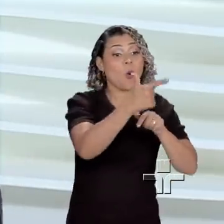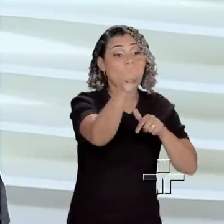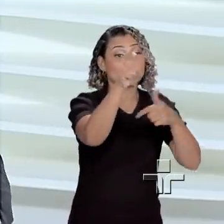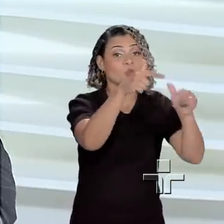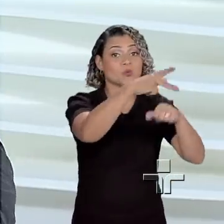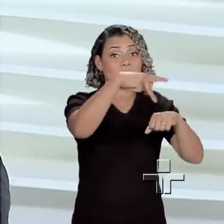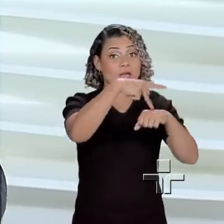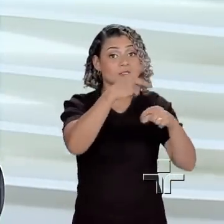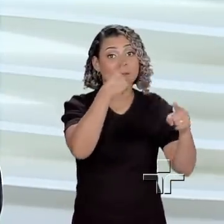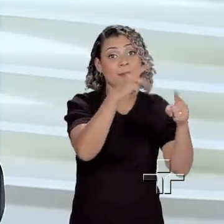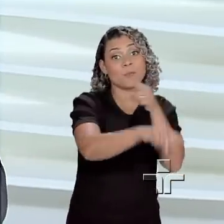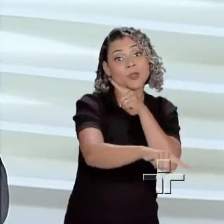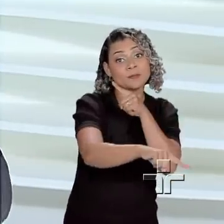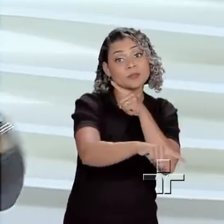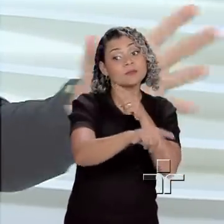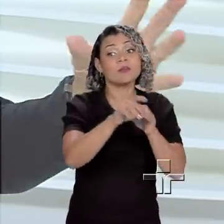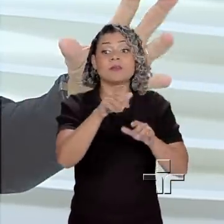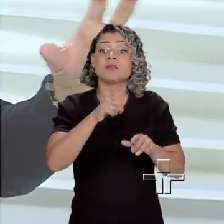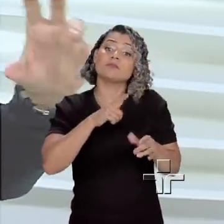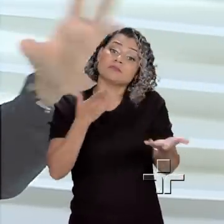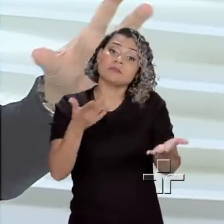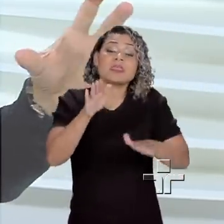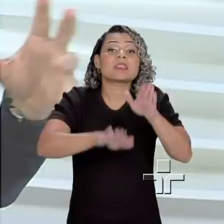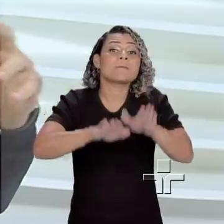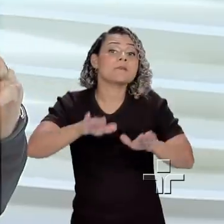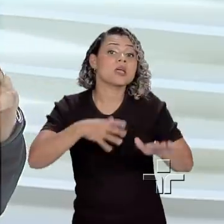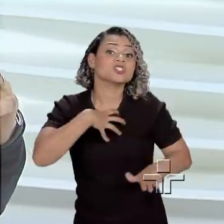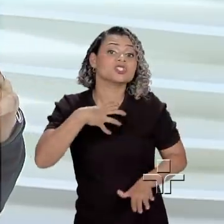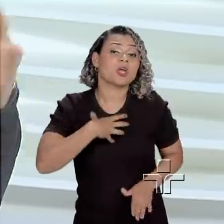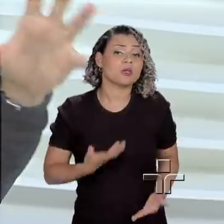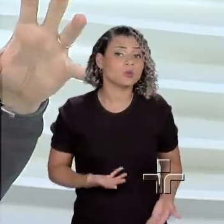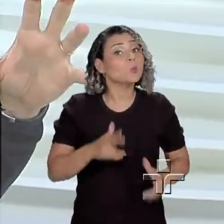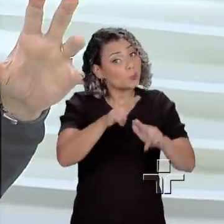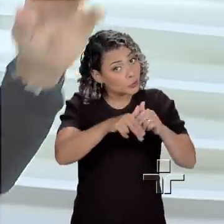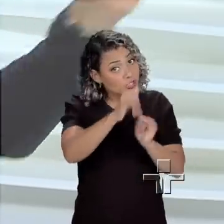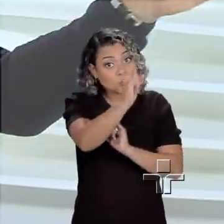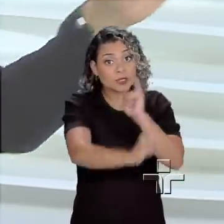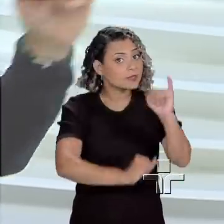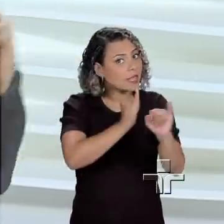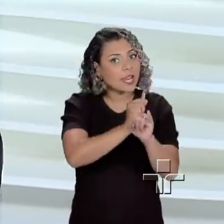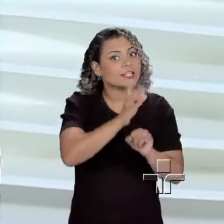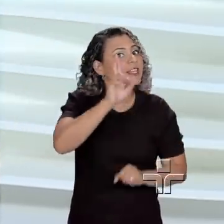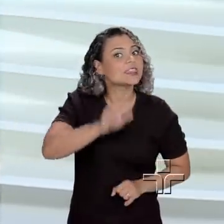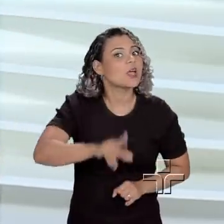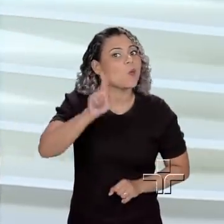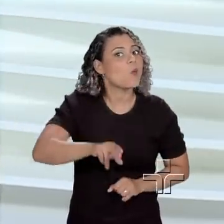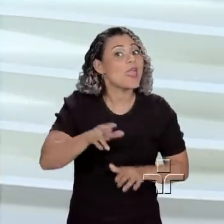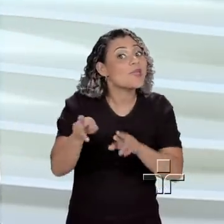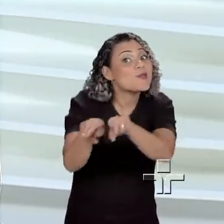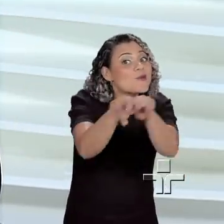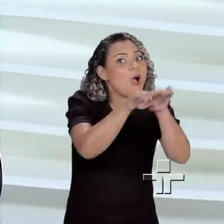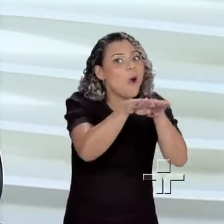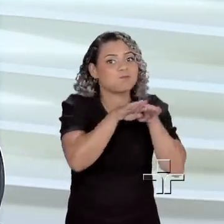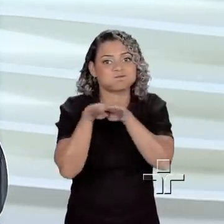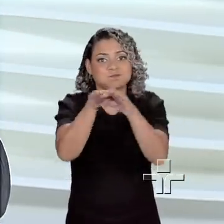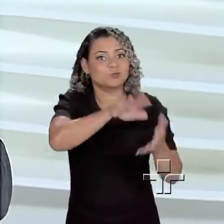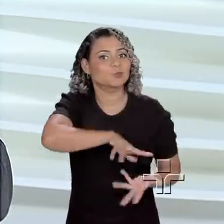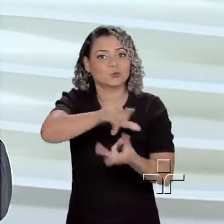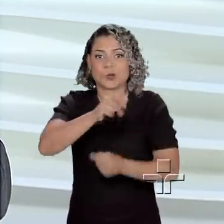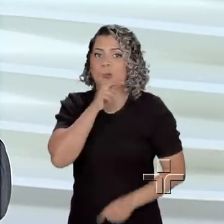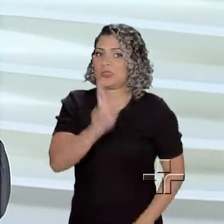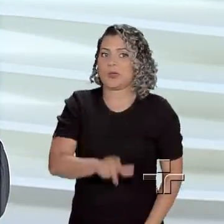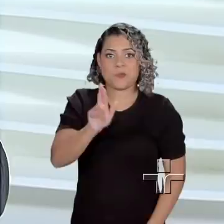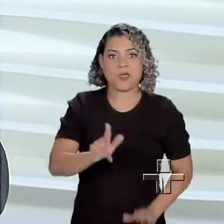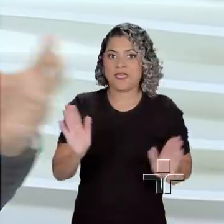num lugar e habilitadas no outro, e até por isso a internet não é exatamente a internet utópica global que a gente estava falando